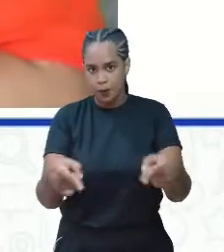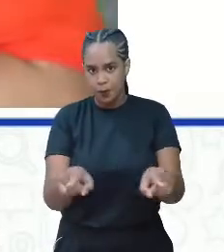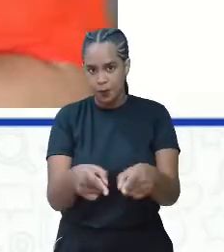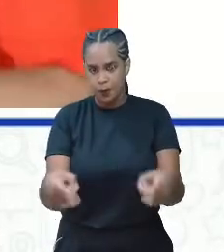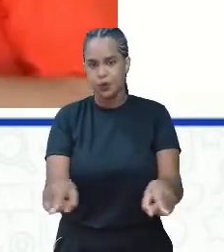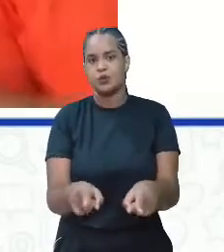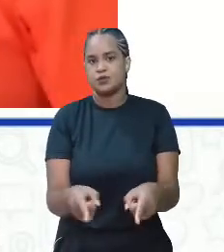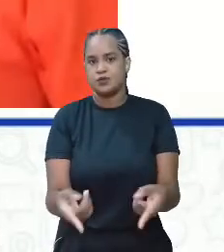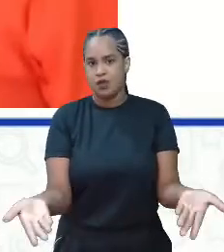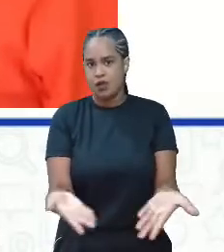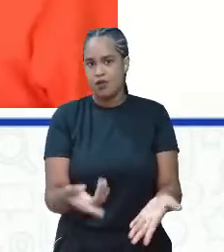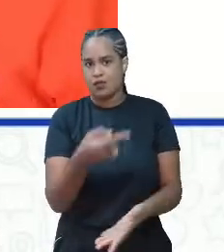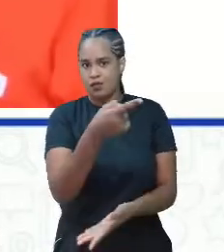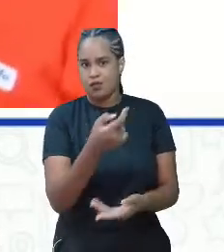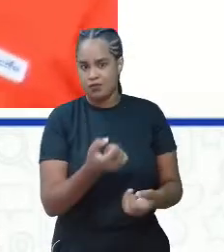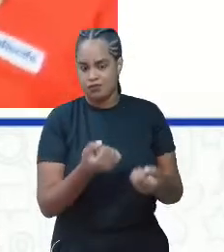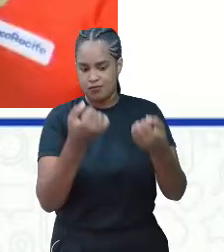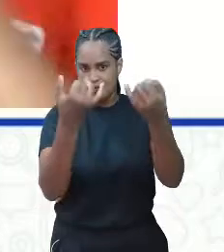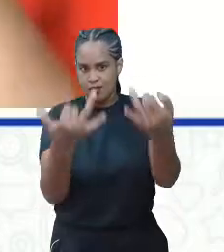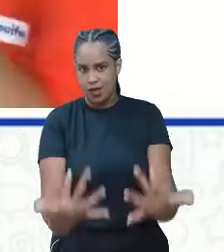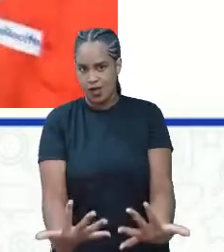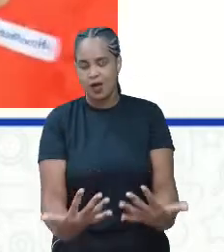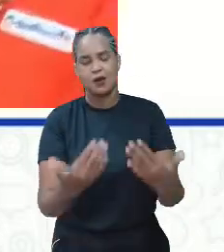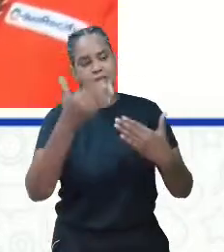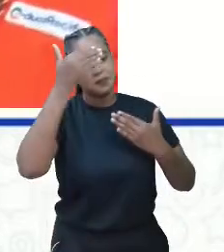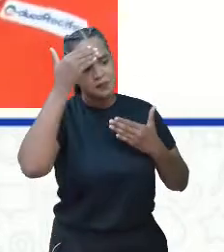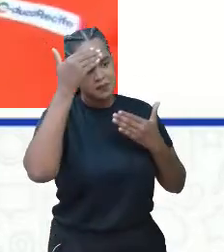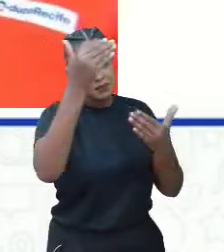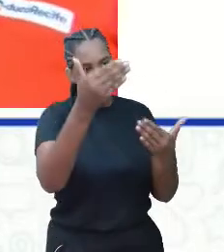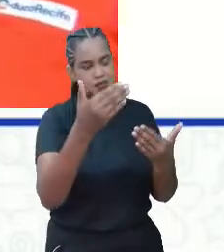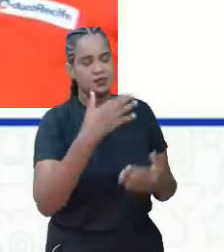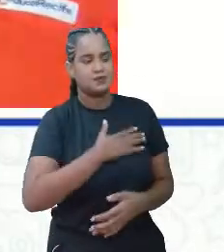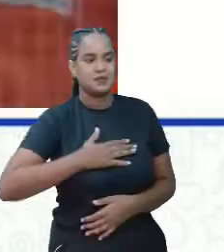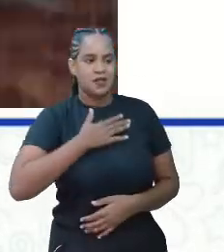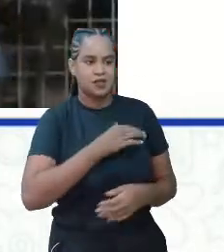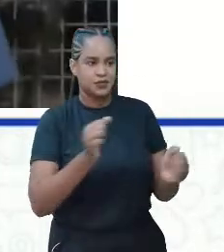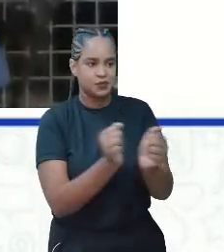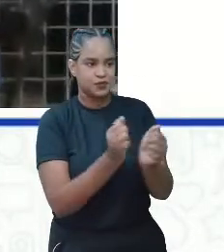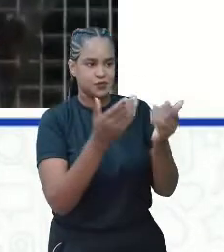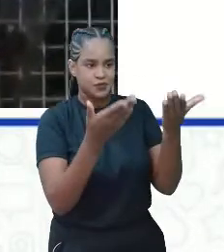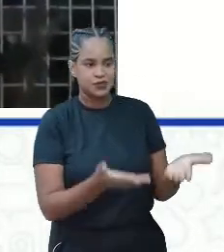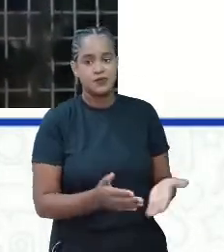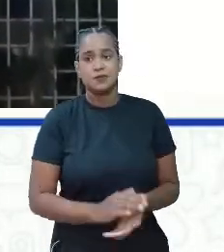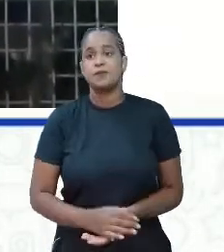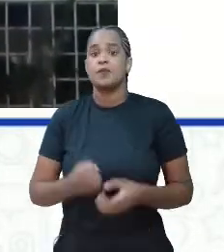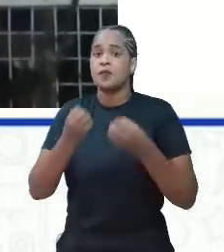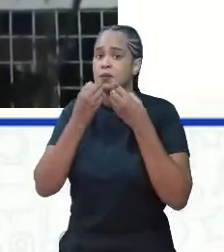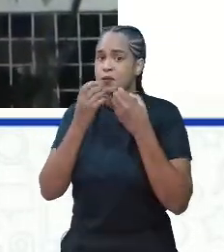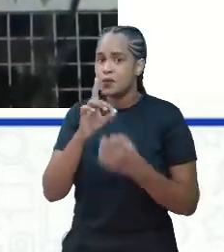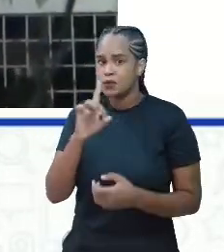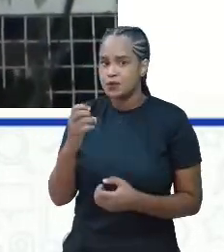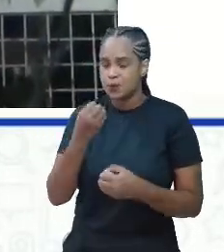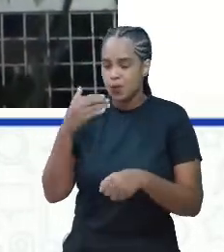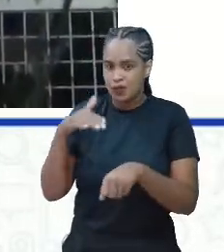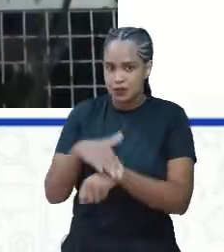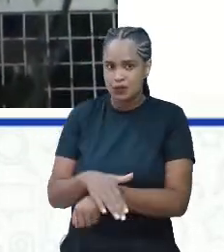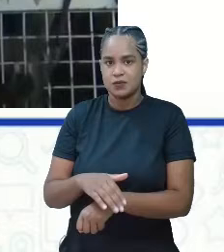com o Paulo. Muito obrigada, viu, Paulo? É um prazer enorme estar com você. Bom dia, boa tarde, boa